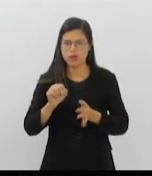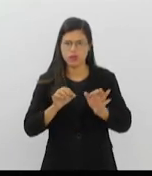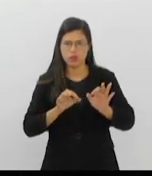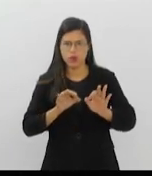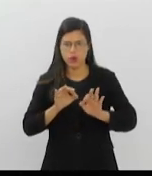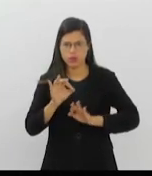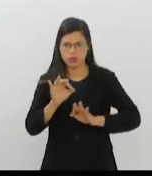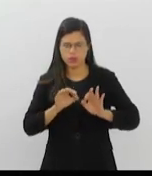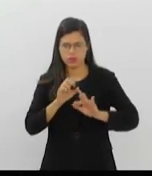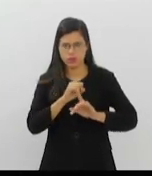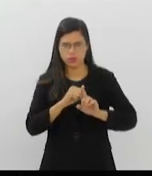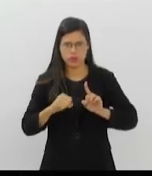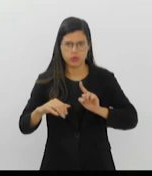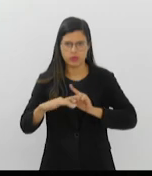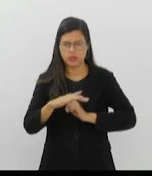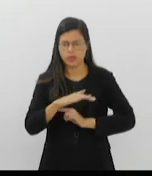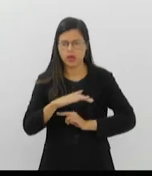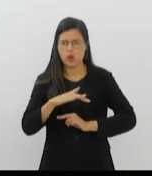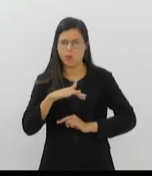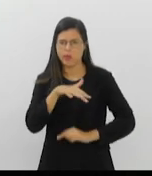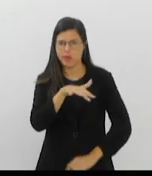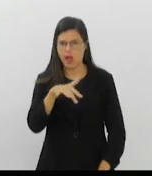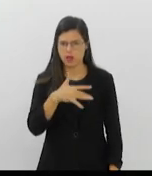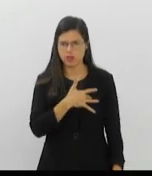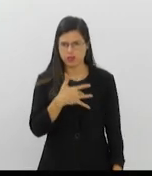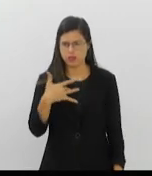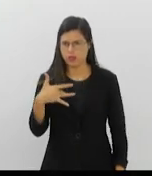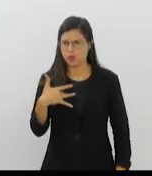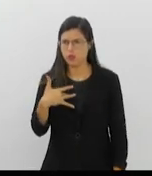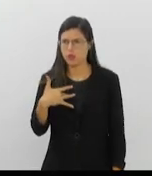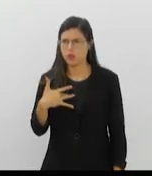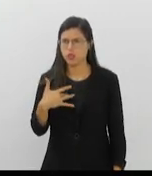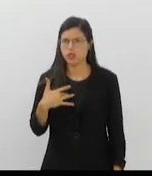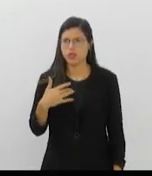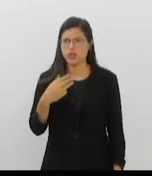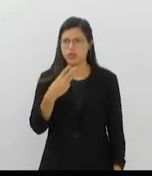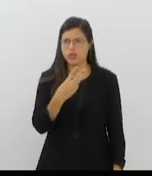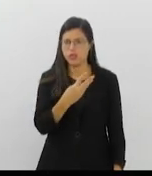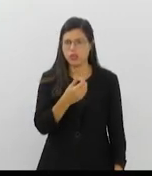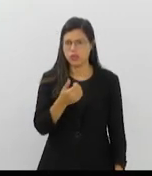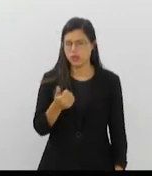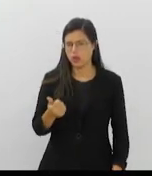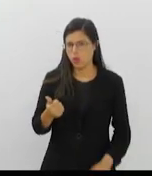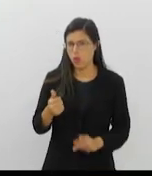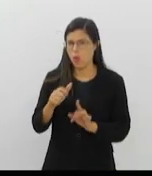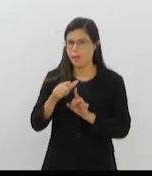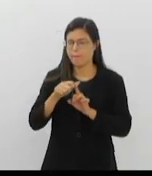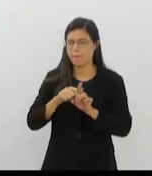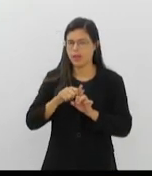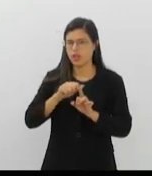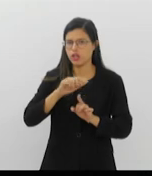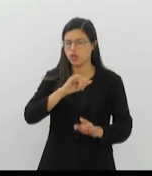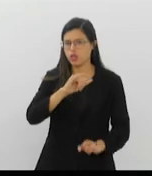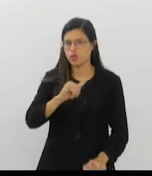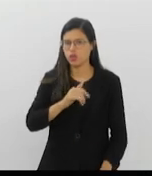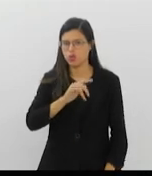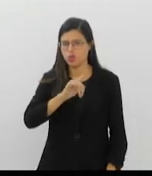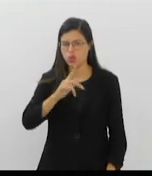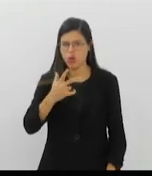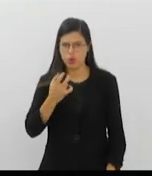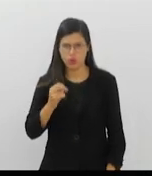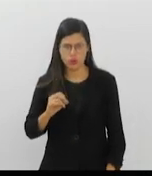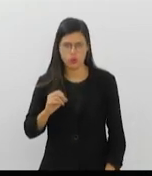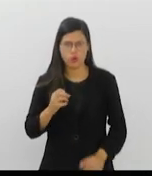sociais na área da saúde seria 31 de julho de